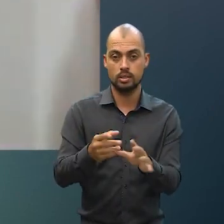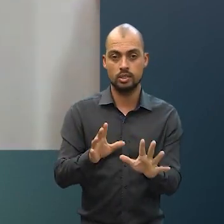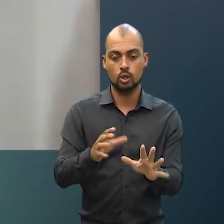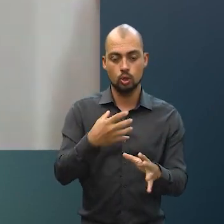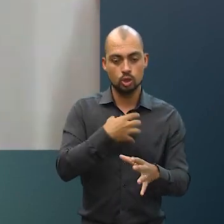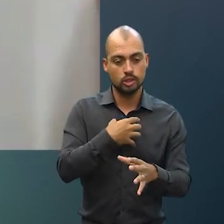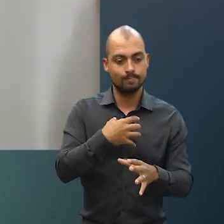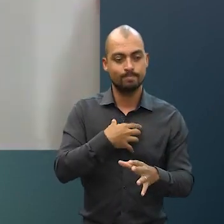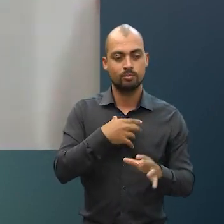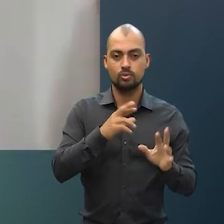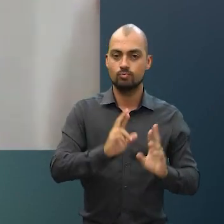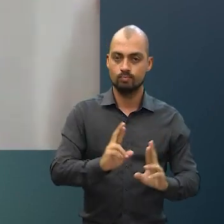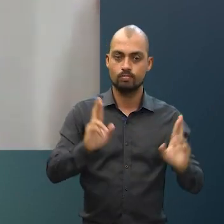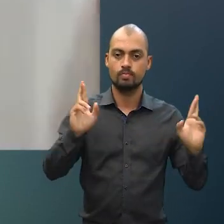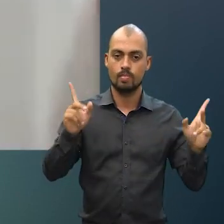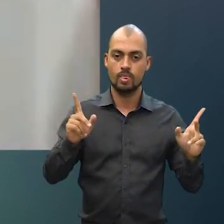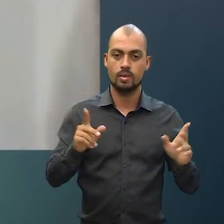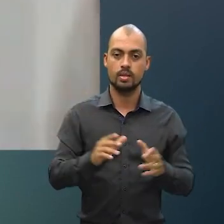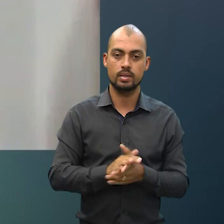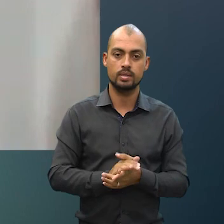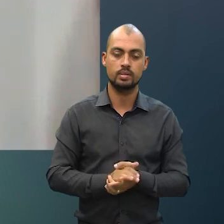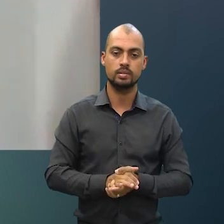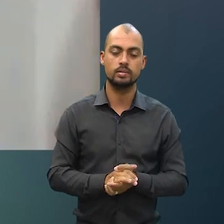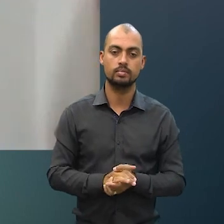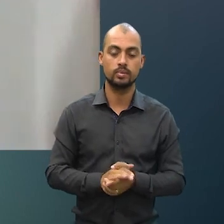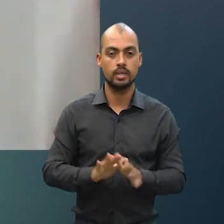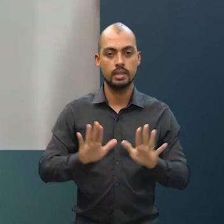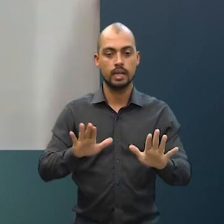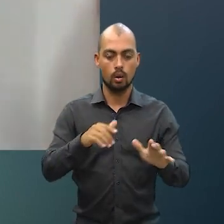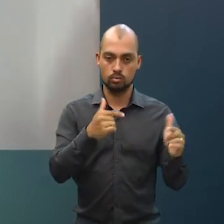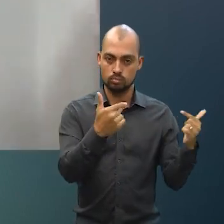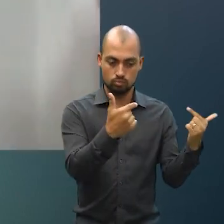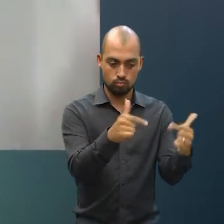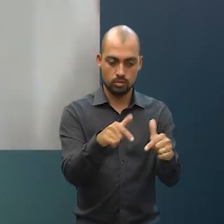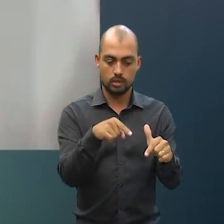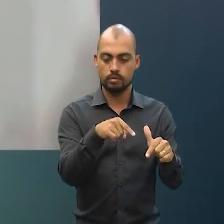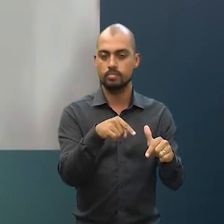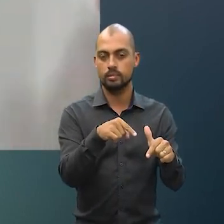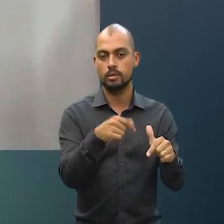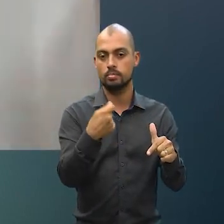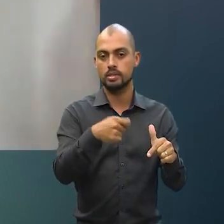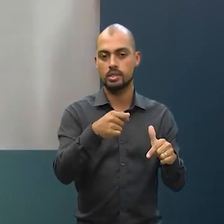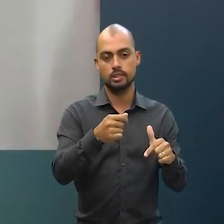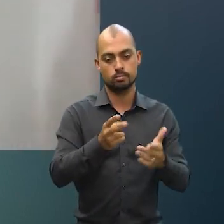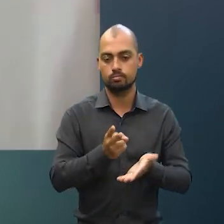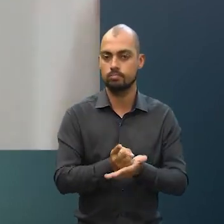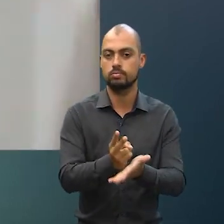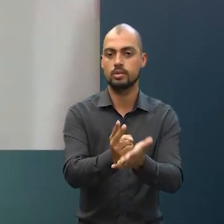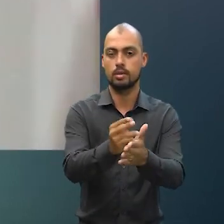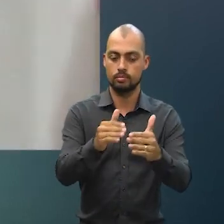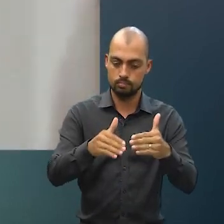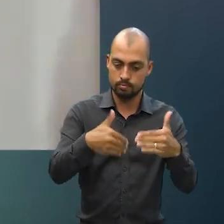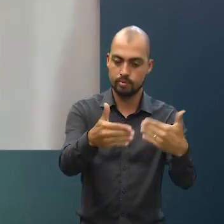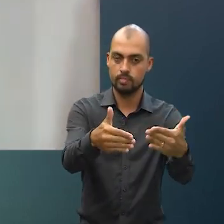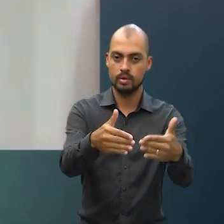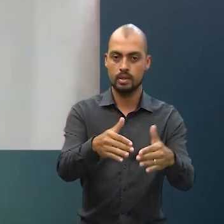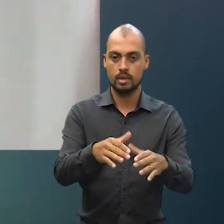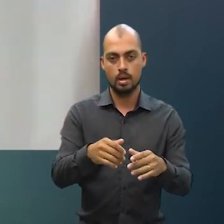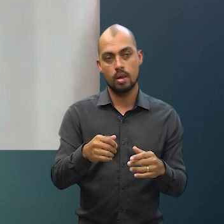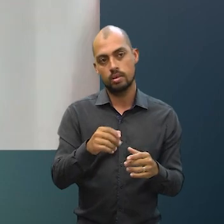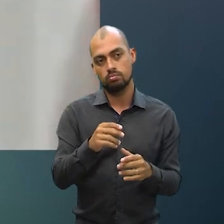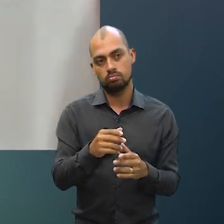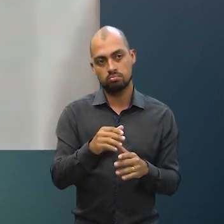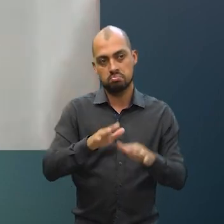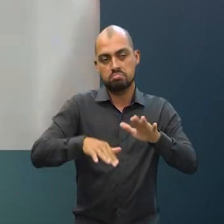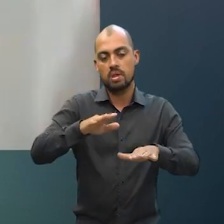essa necessidade. E aí, esse é o tipo de serviço que ele tende a ficar. Talvez não com a mesma